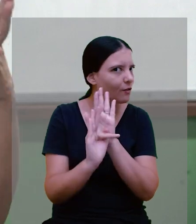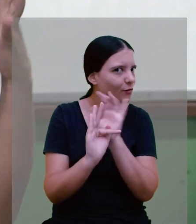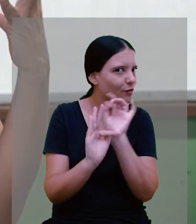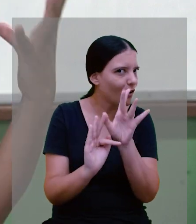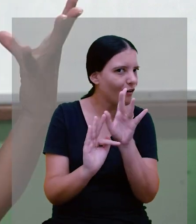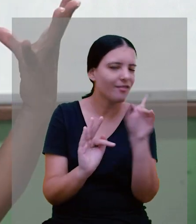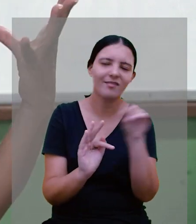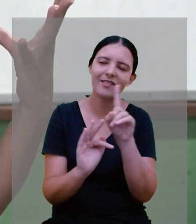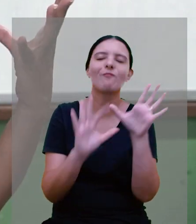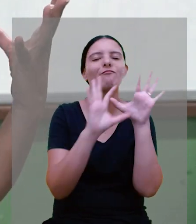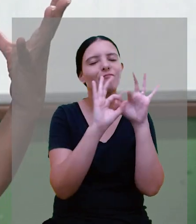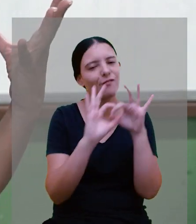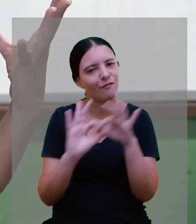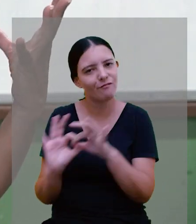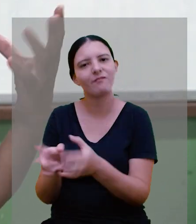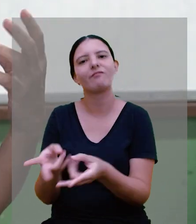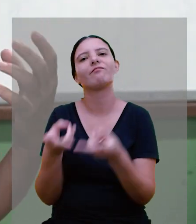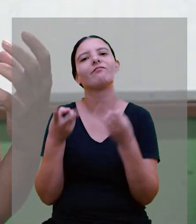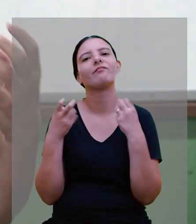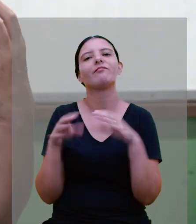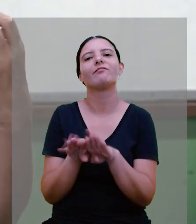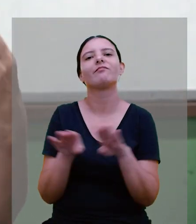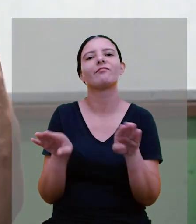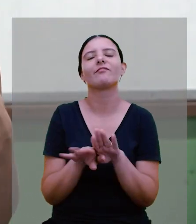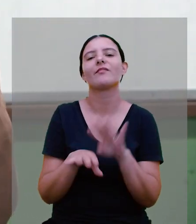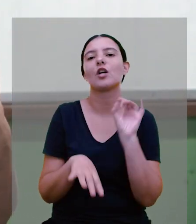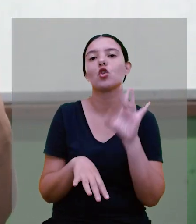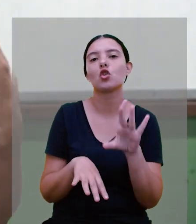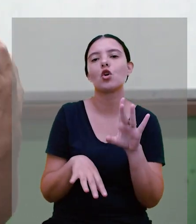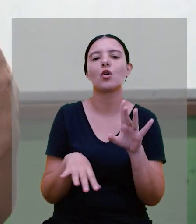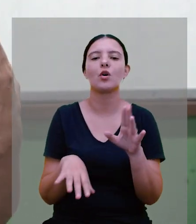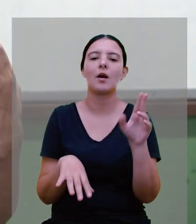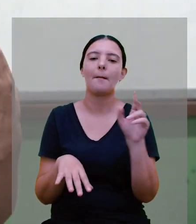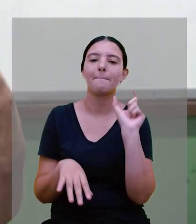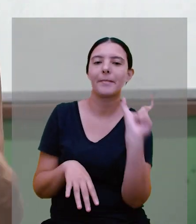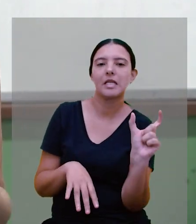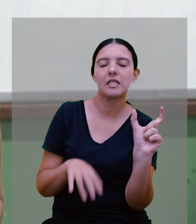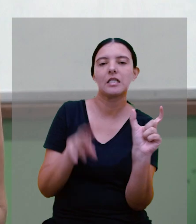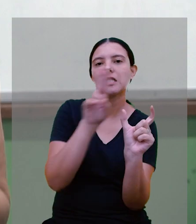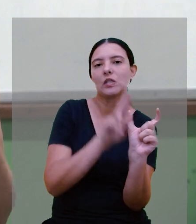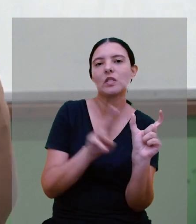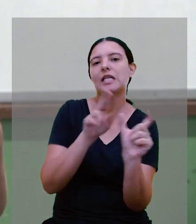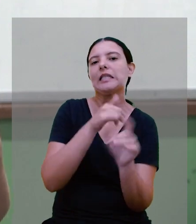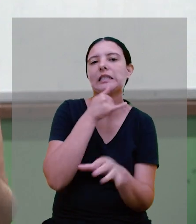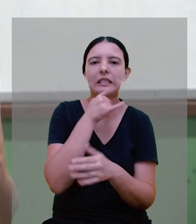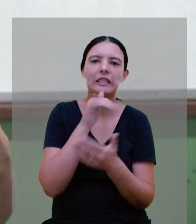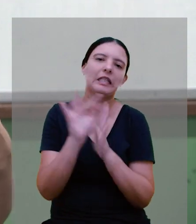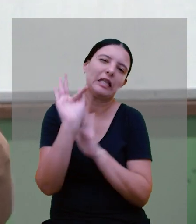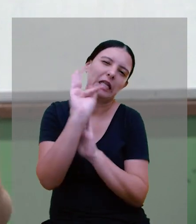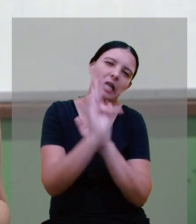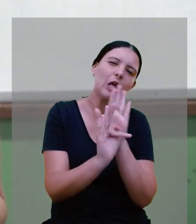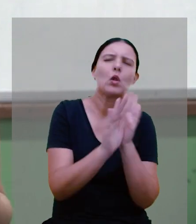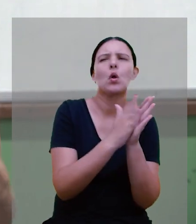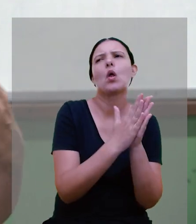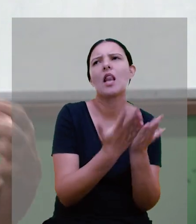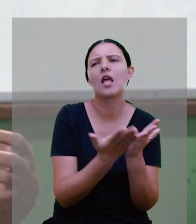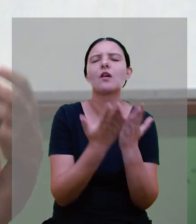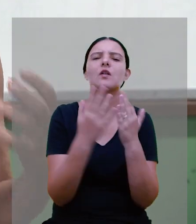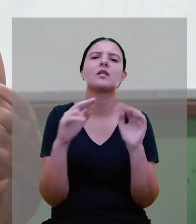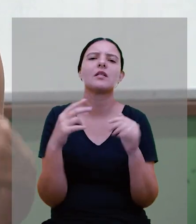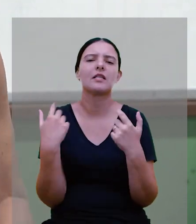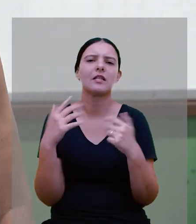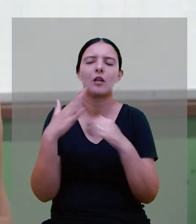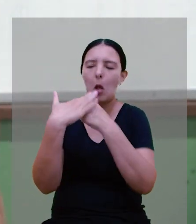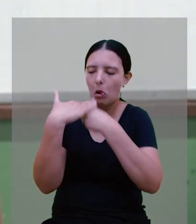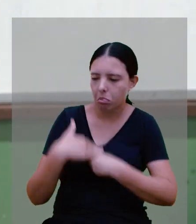ler contexto. Né? Não é só a gente usar a palavra para assim, texto, livro, é aquilo que oprime